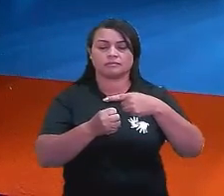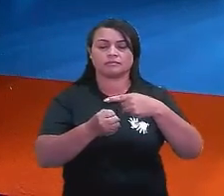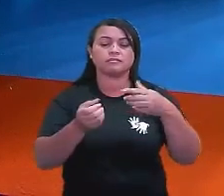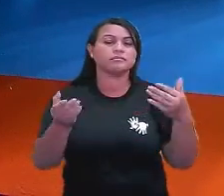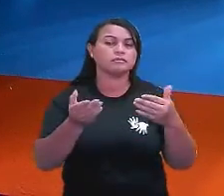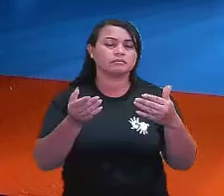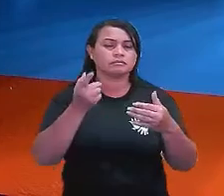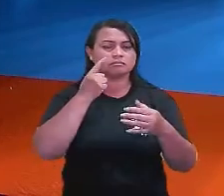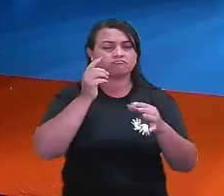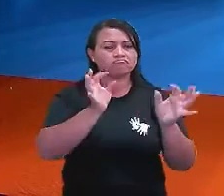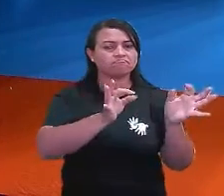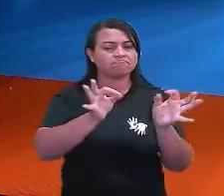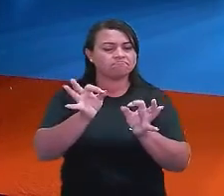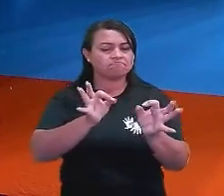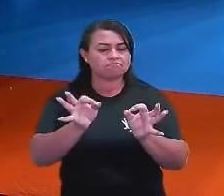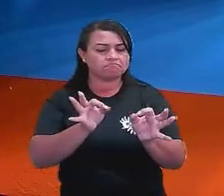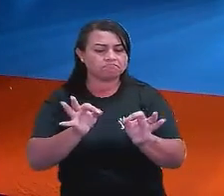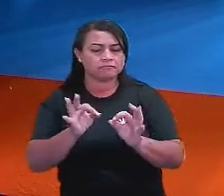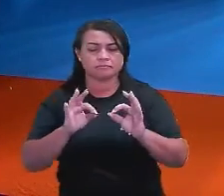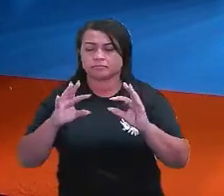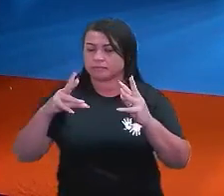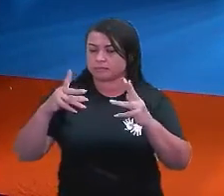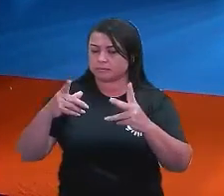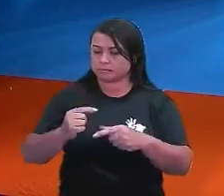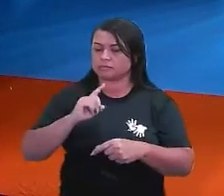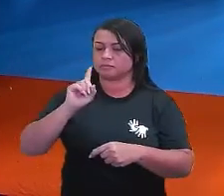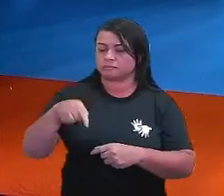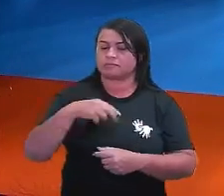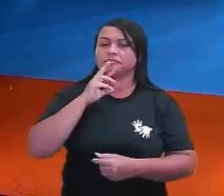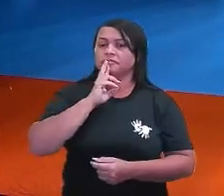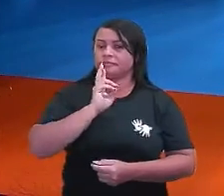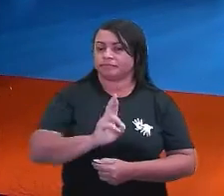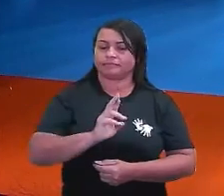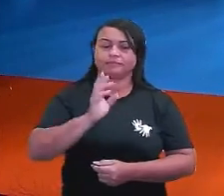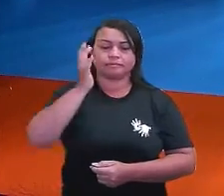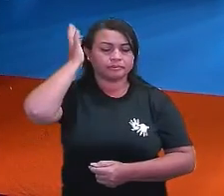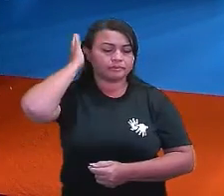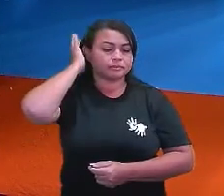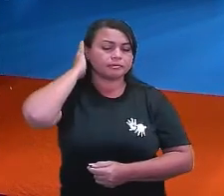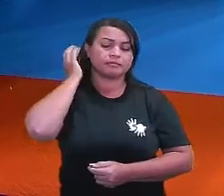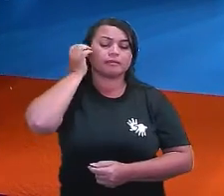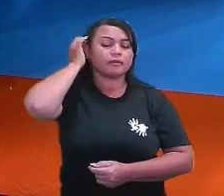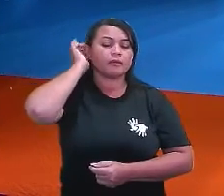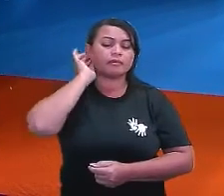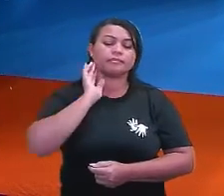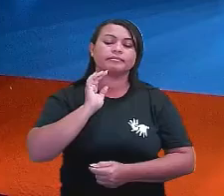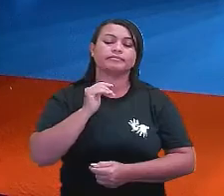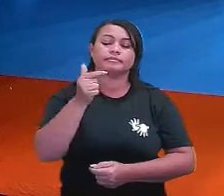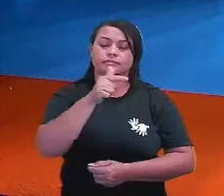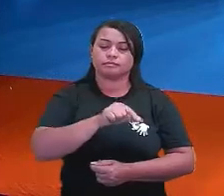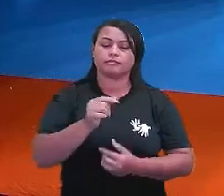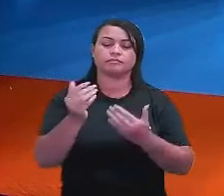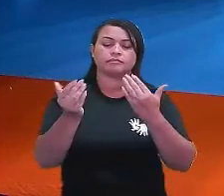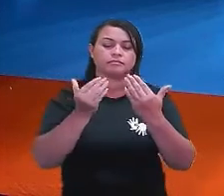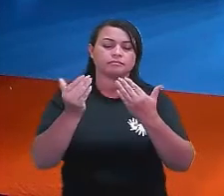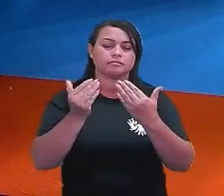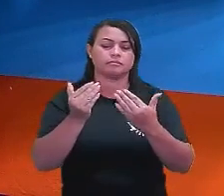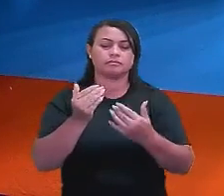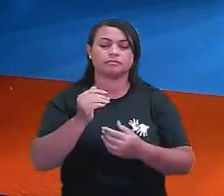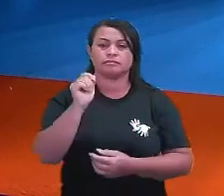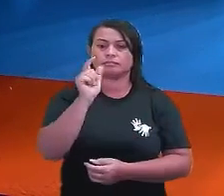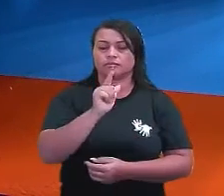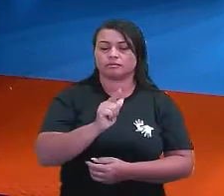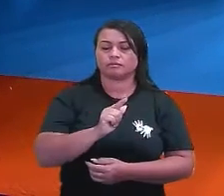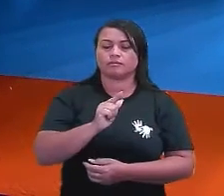Vou montar logo todas as comparações para depois a gente resolver, tá? Aí vou fazer aqui de novo a comparação do azul